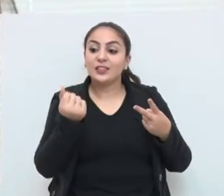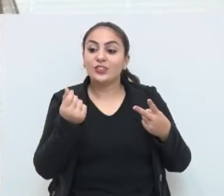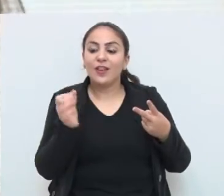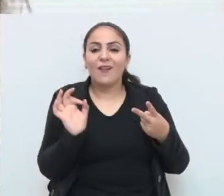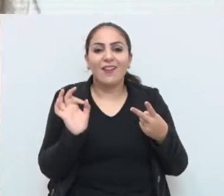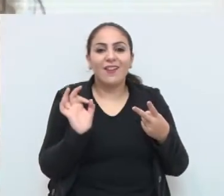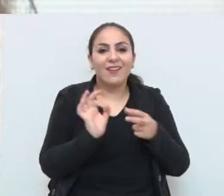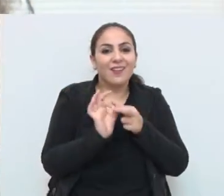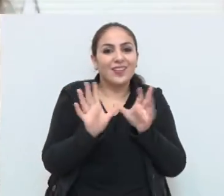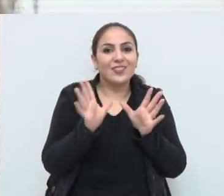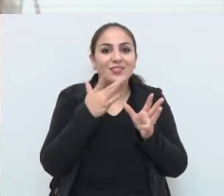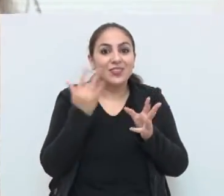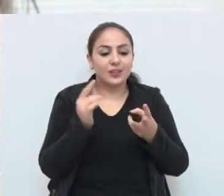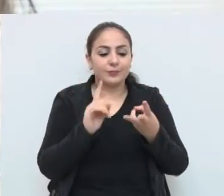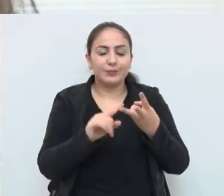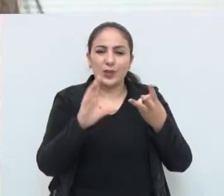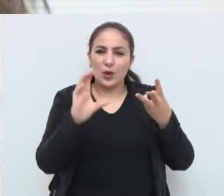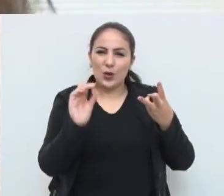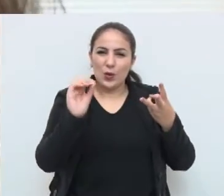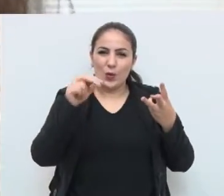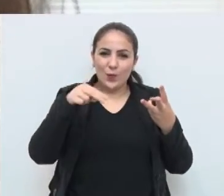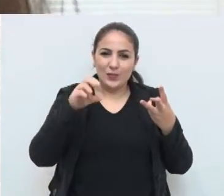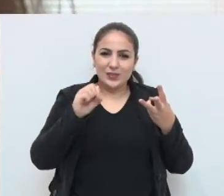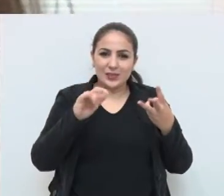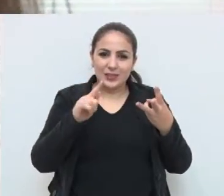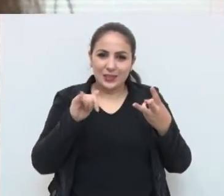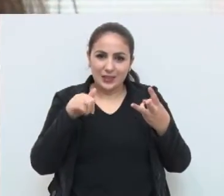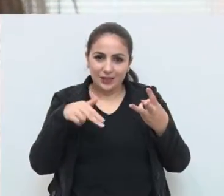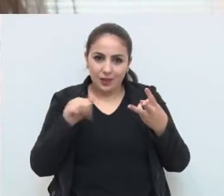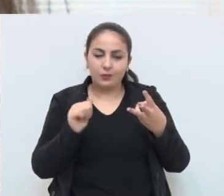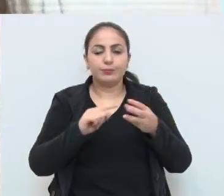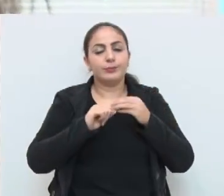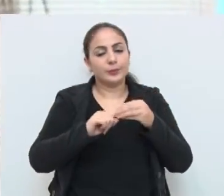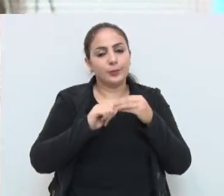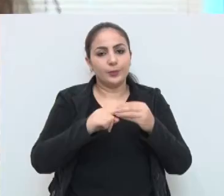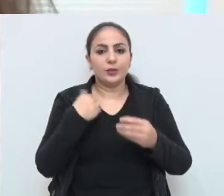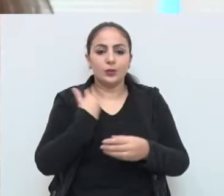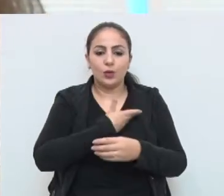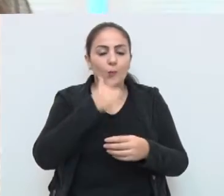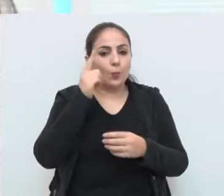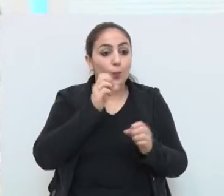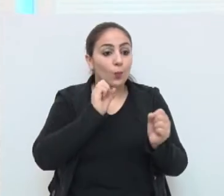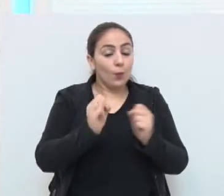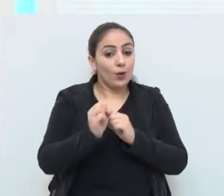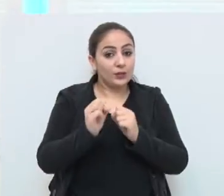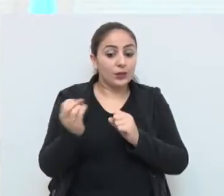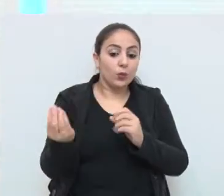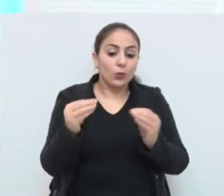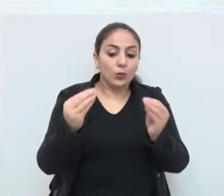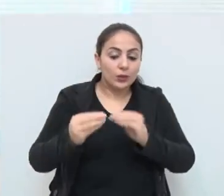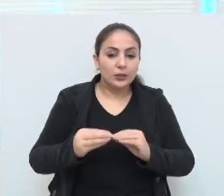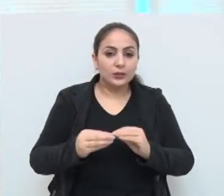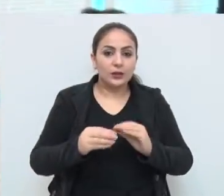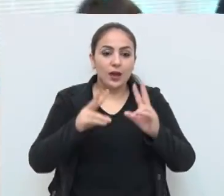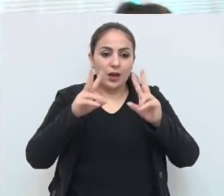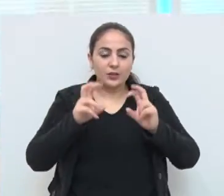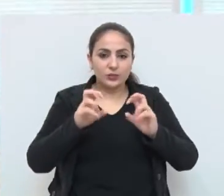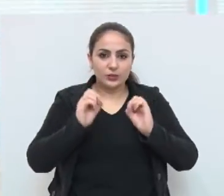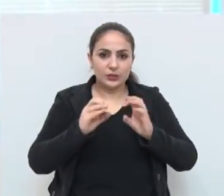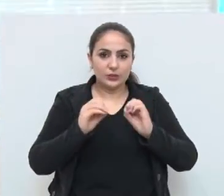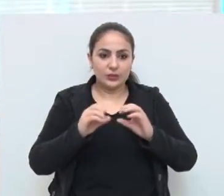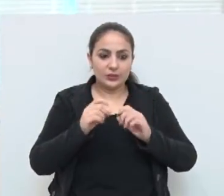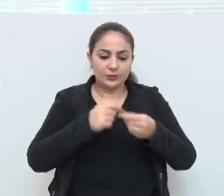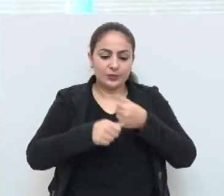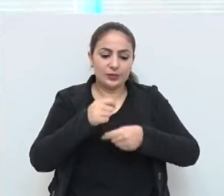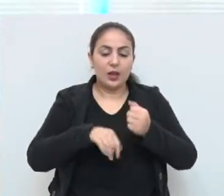fáceis, o consignado principalmente. Então, eu acho que a gente pode, inserindo a questão da educação financeira